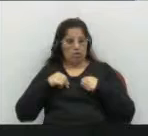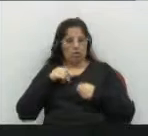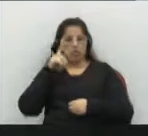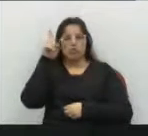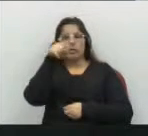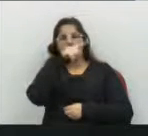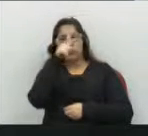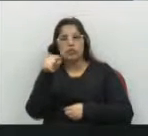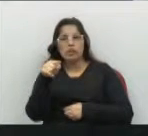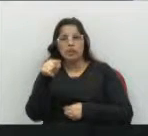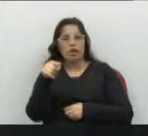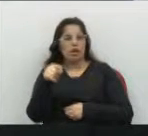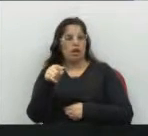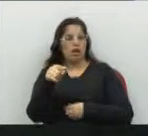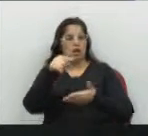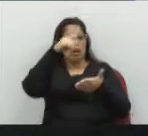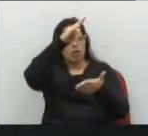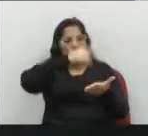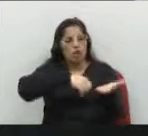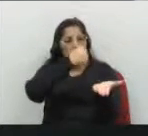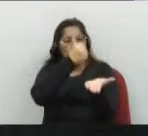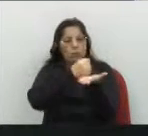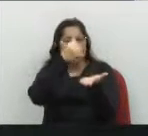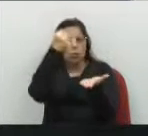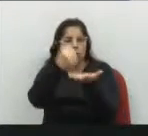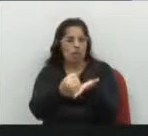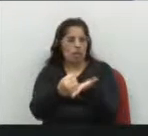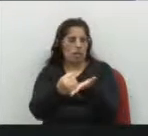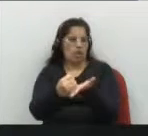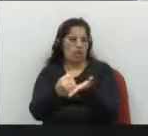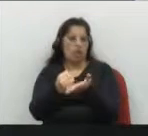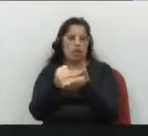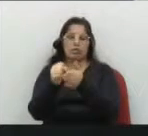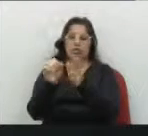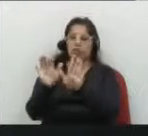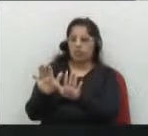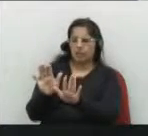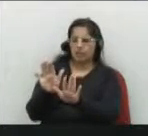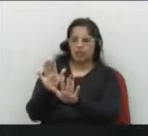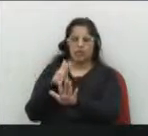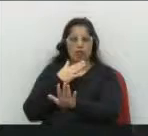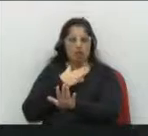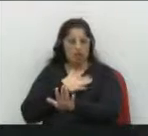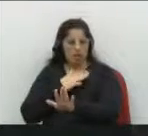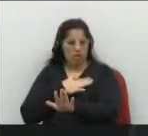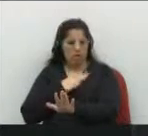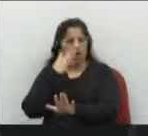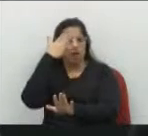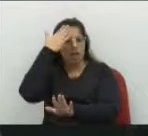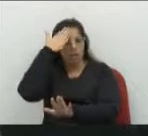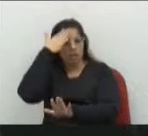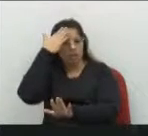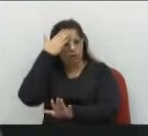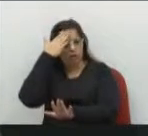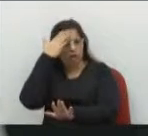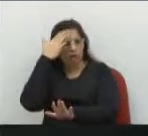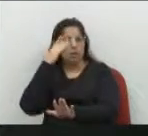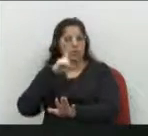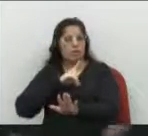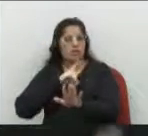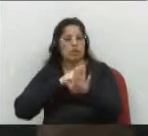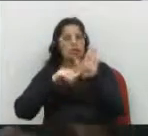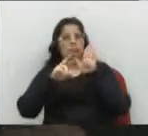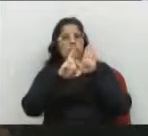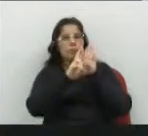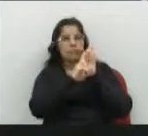quebrar um contrato nesse momento? Porque não faz parte, não é Zé, parte a gente desse sabemos, Zé. Não a é gente fácil. sabemos. A gente está vendo que